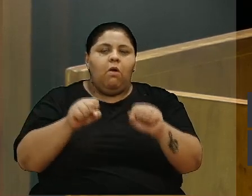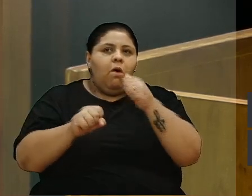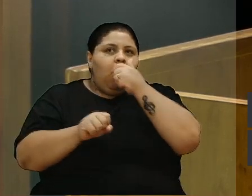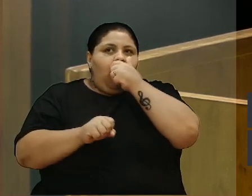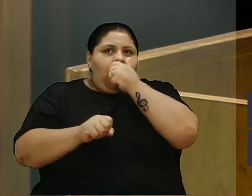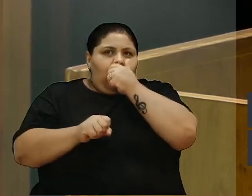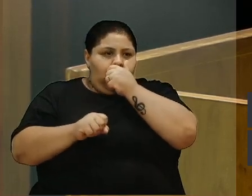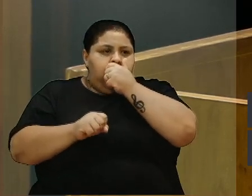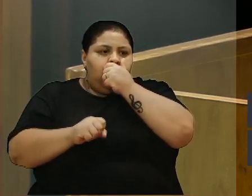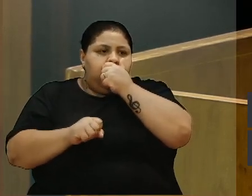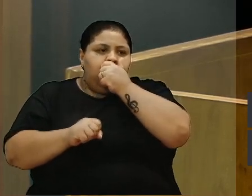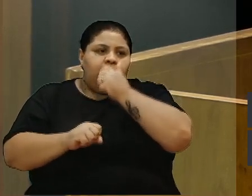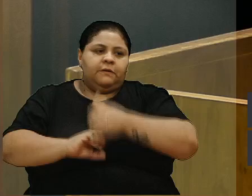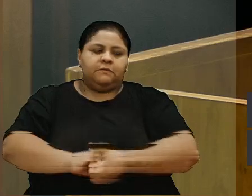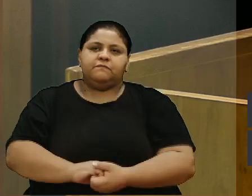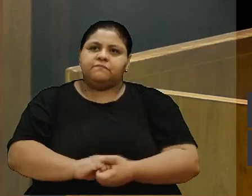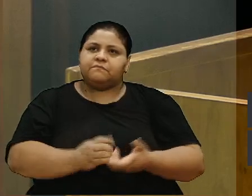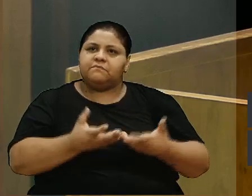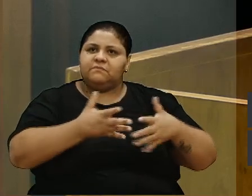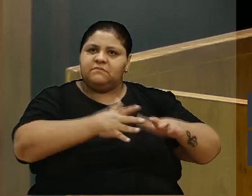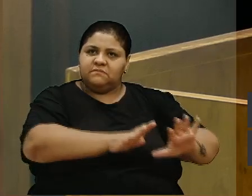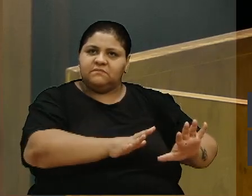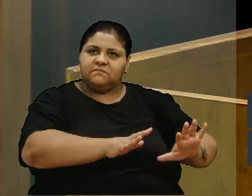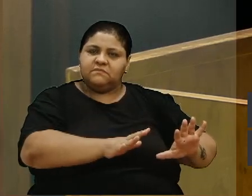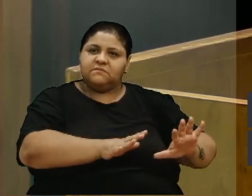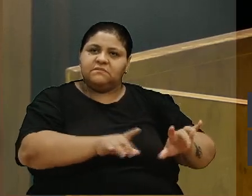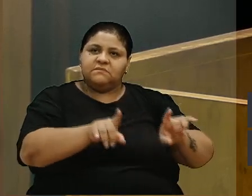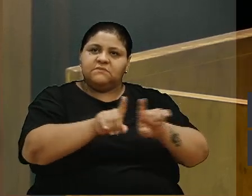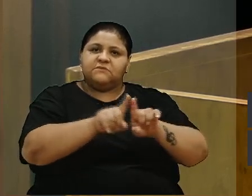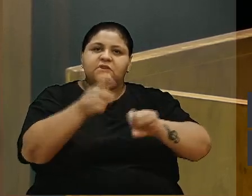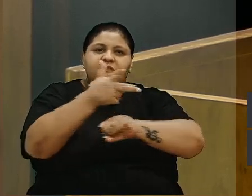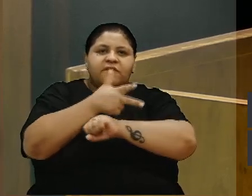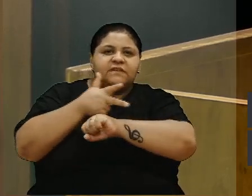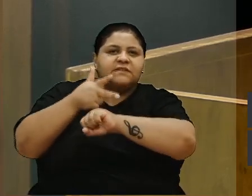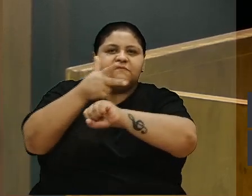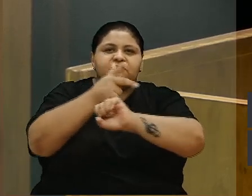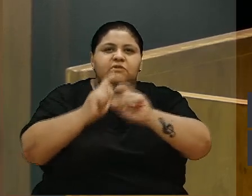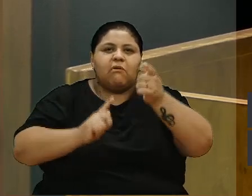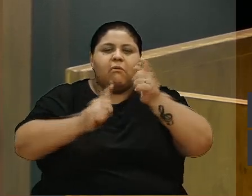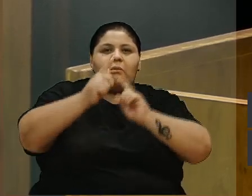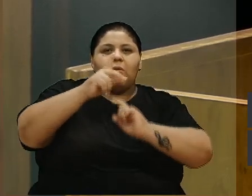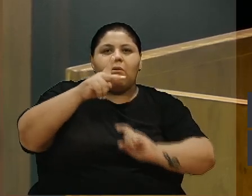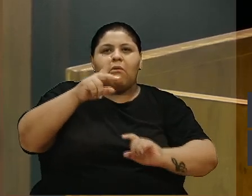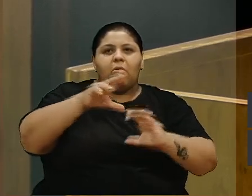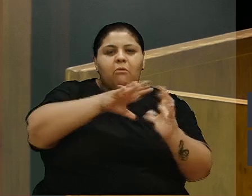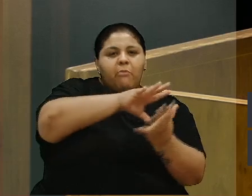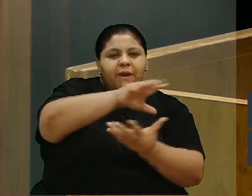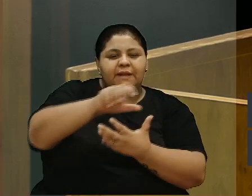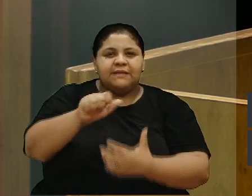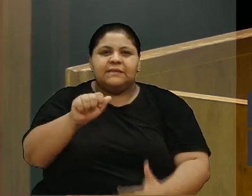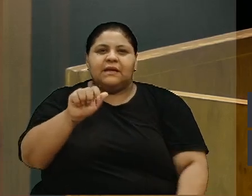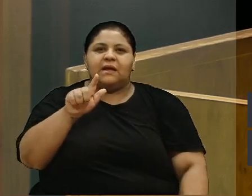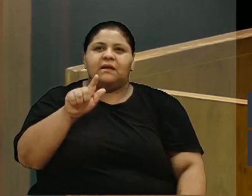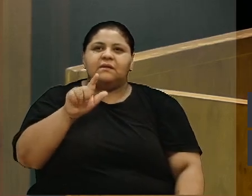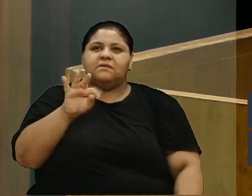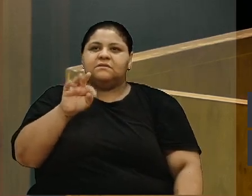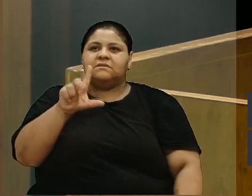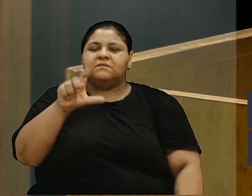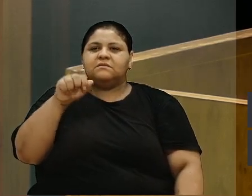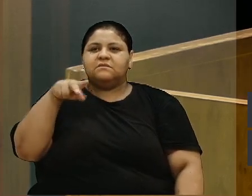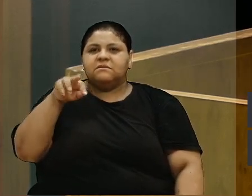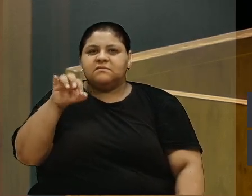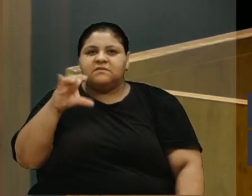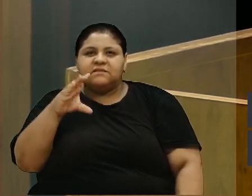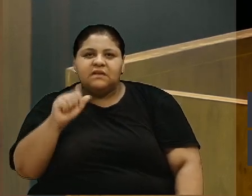deixar de focar em ir no Planeta Atlântida, fazer videozinho curtindo a festa, nadando na praia, né? E tantas outras coisas